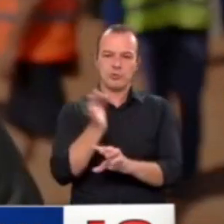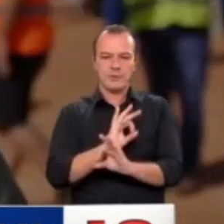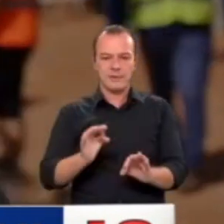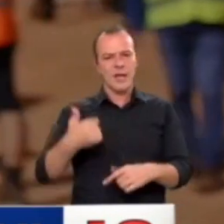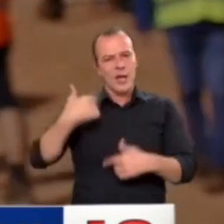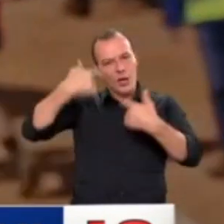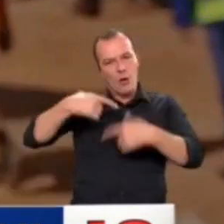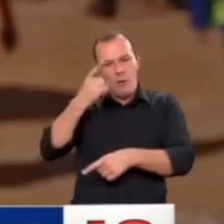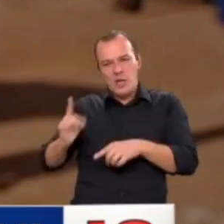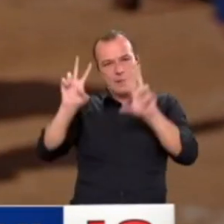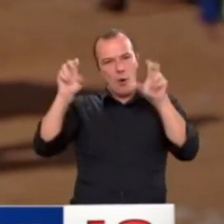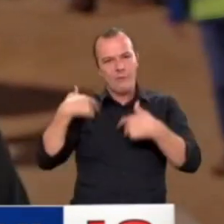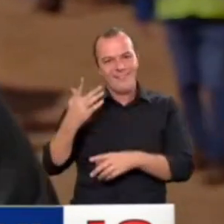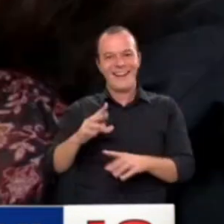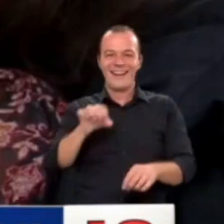pessoa.